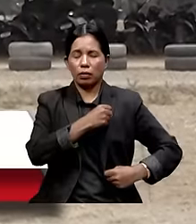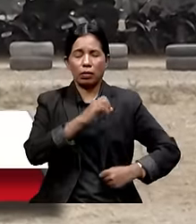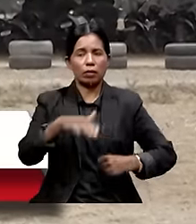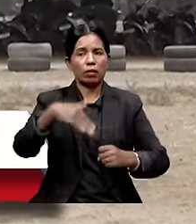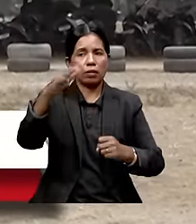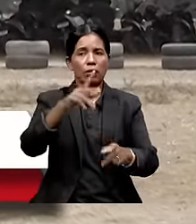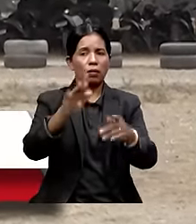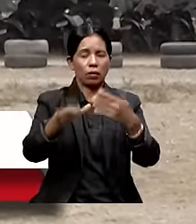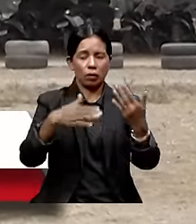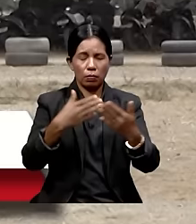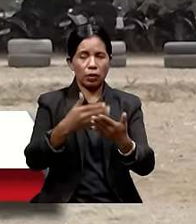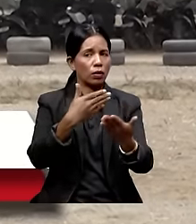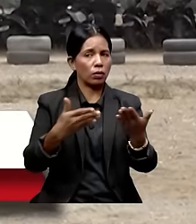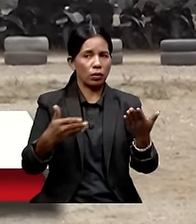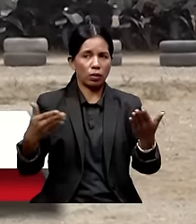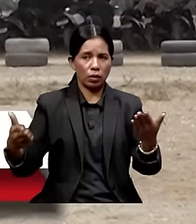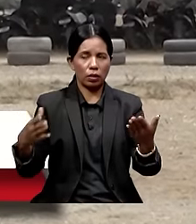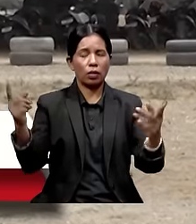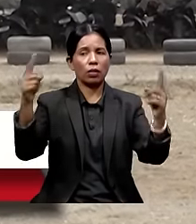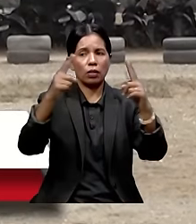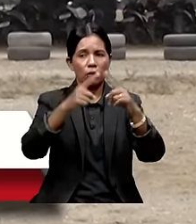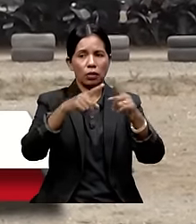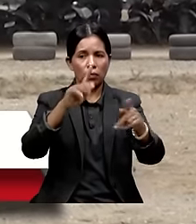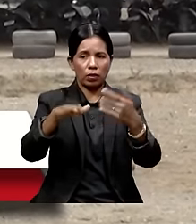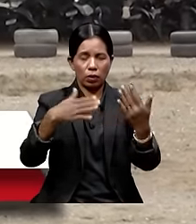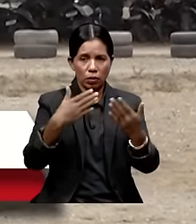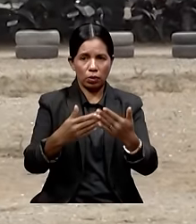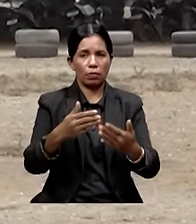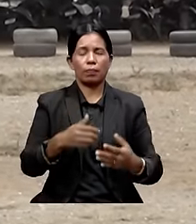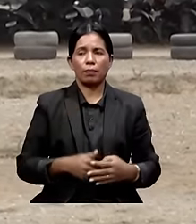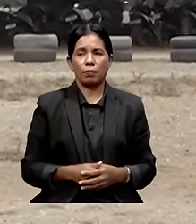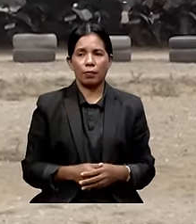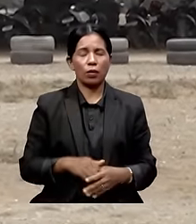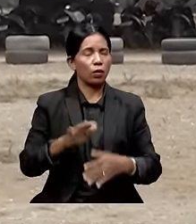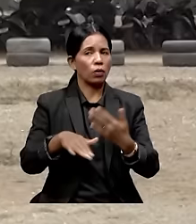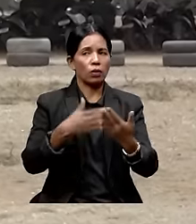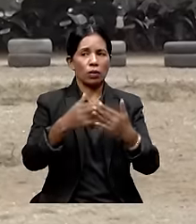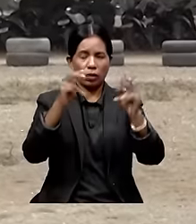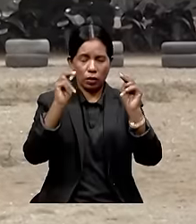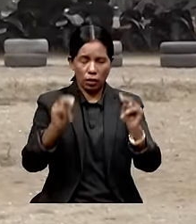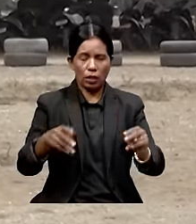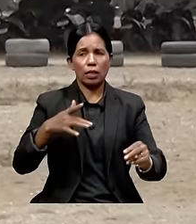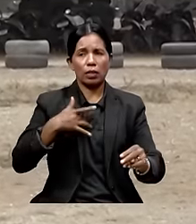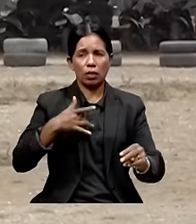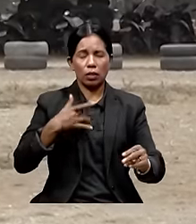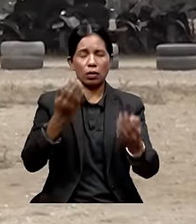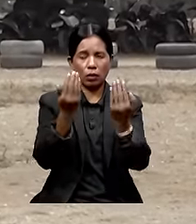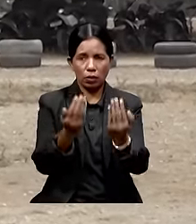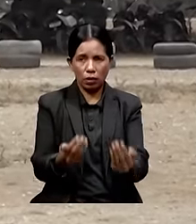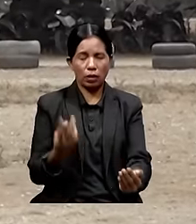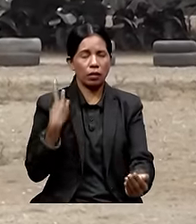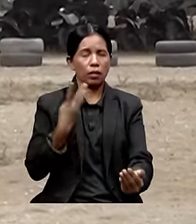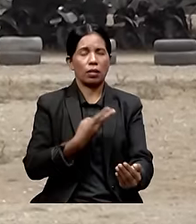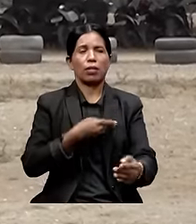Desde pessoal logística, todo pessoal sira operacionais. O todo tem que sente dia boa toda ainda e tenha